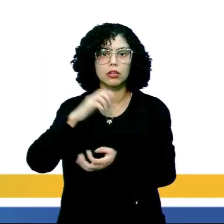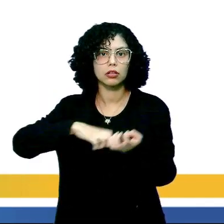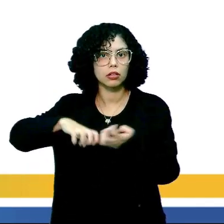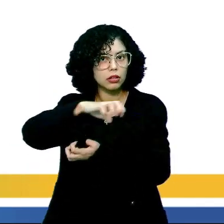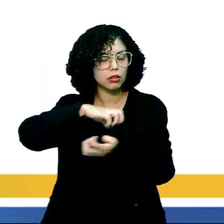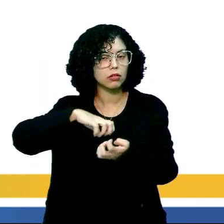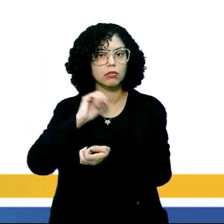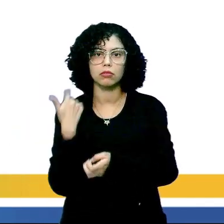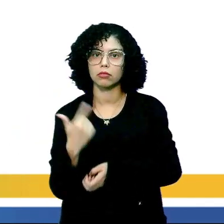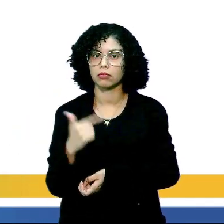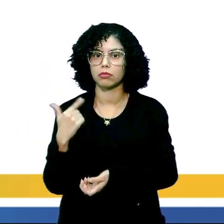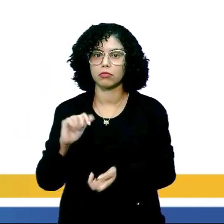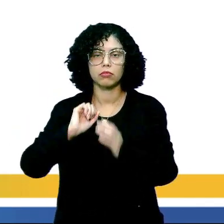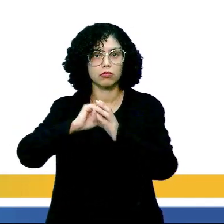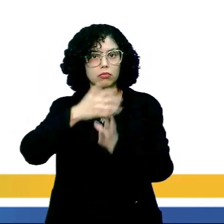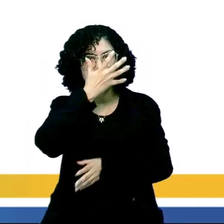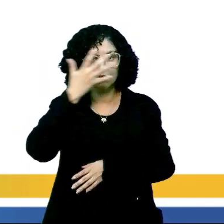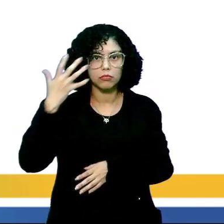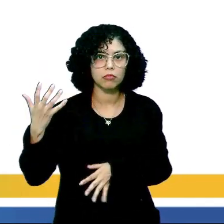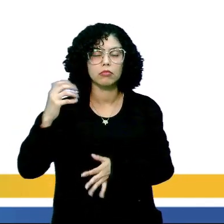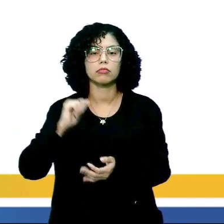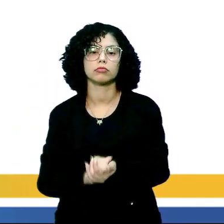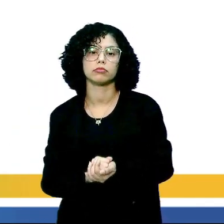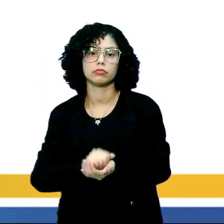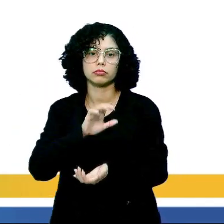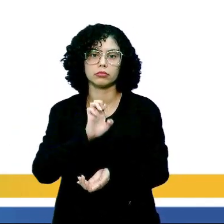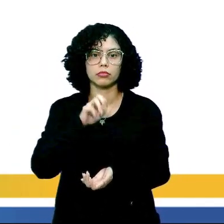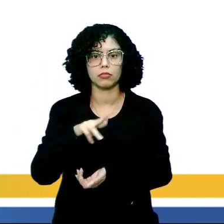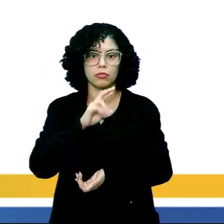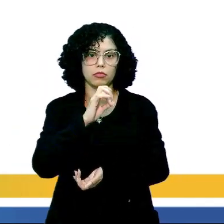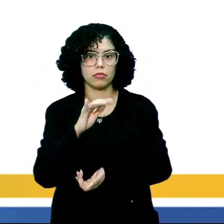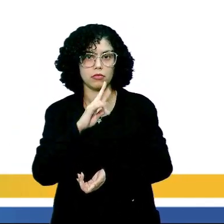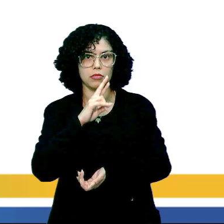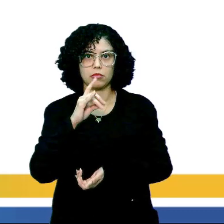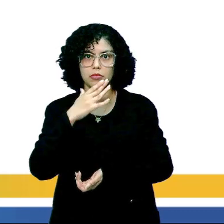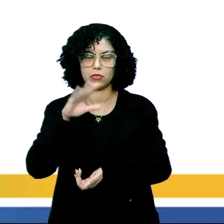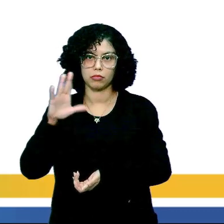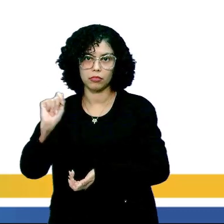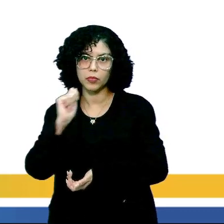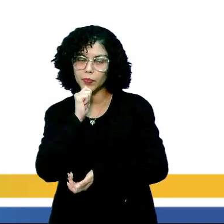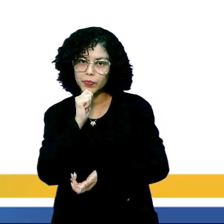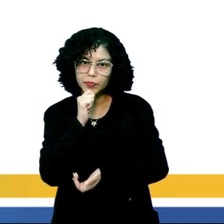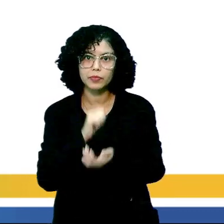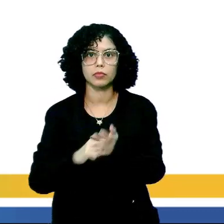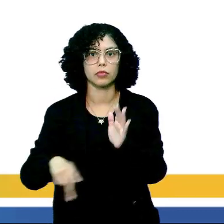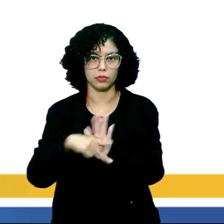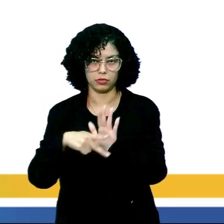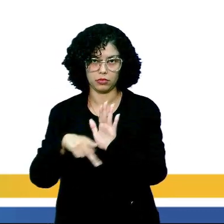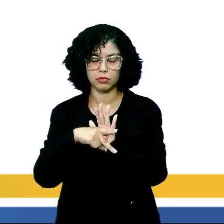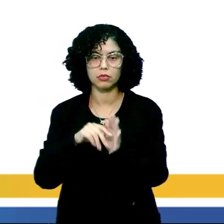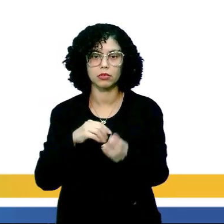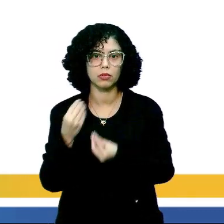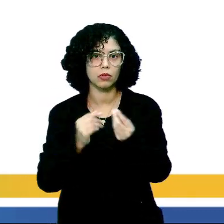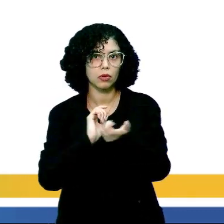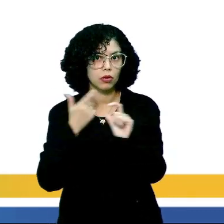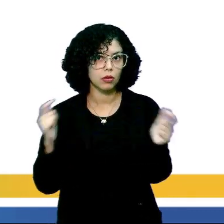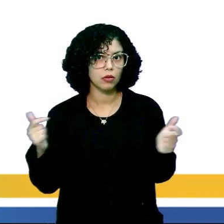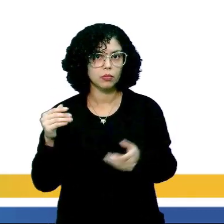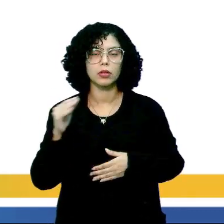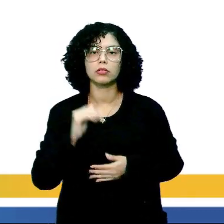não tinham um caráter de emancipação. Elas brigavam por questões próprias, como o aumento